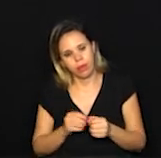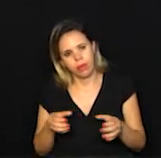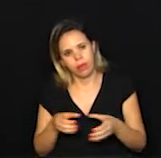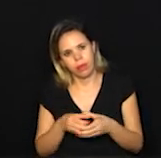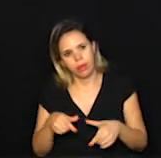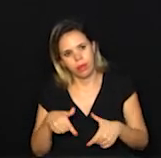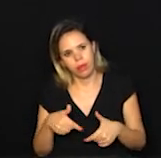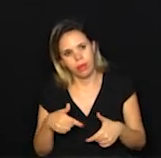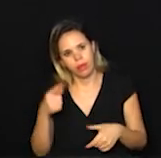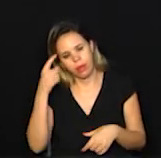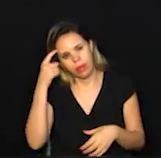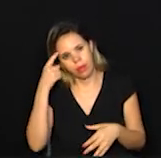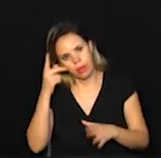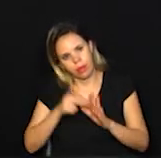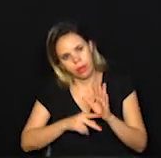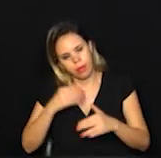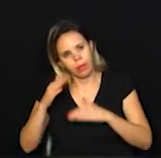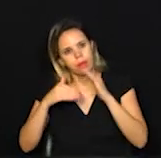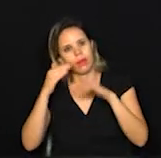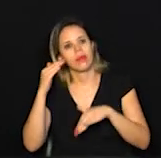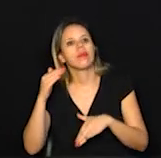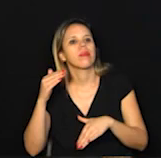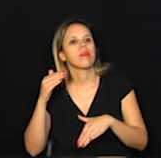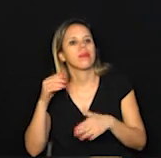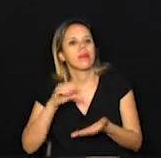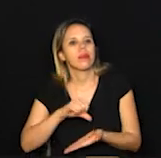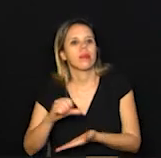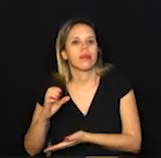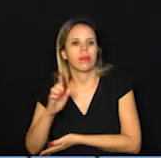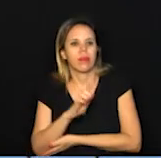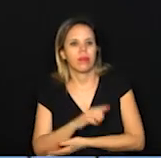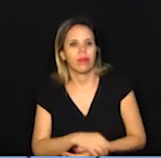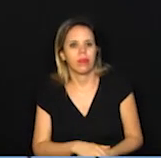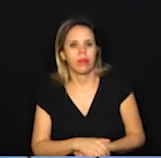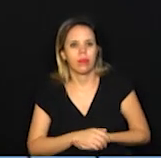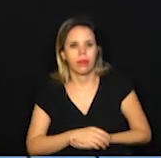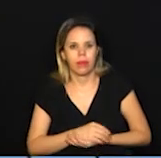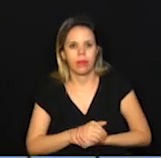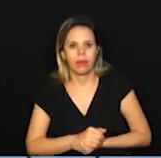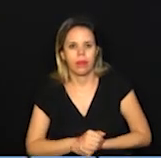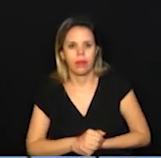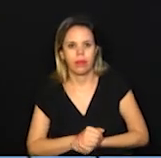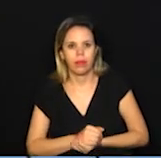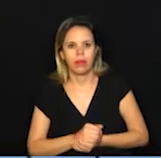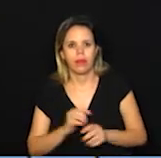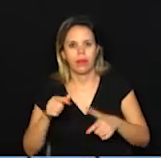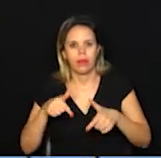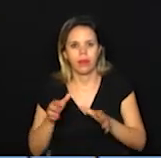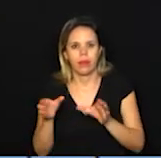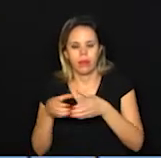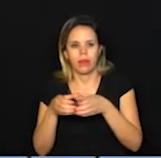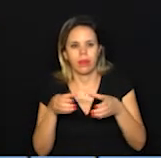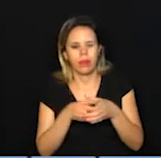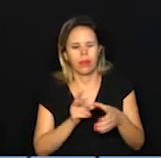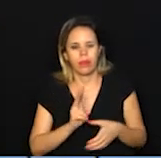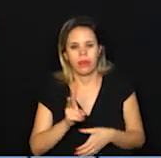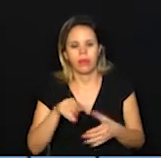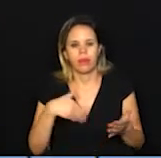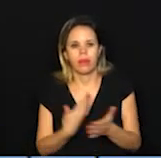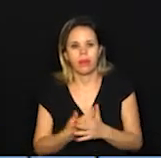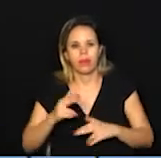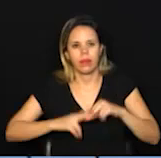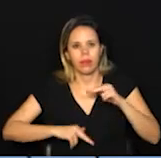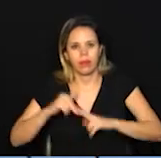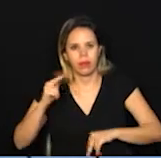comissão, pensando o planejamento e o desenvolvimento do Distrito do Campo Grande. O Os trabalhos da comissão seguem até